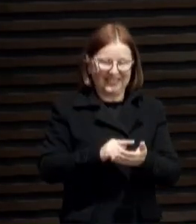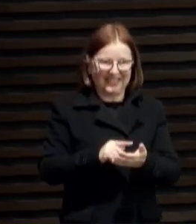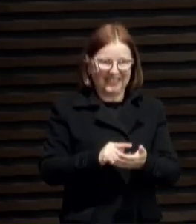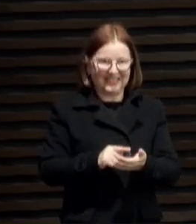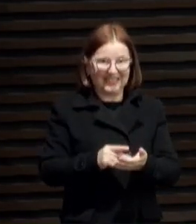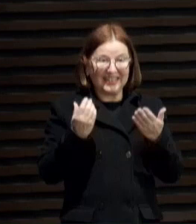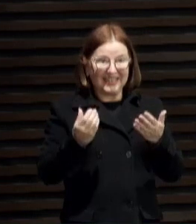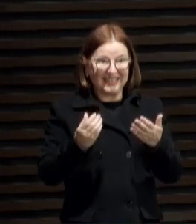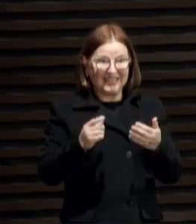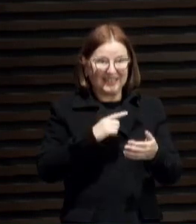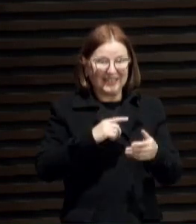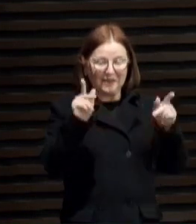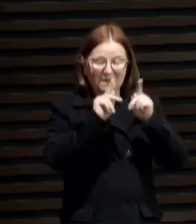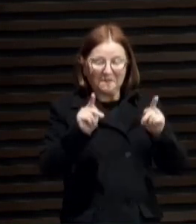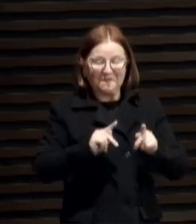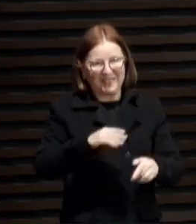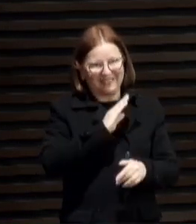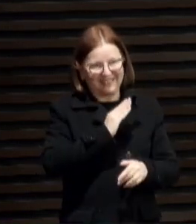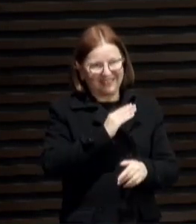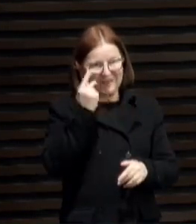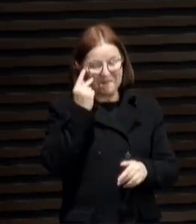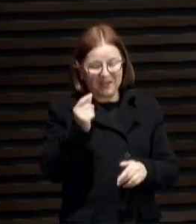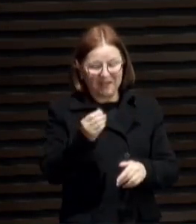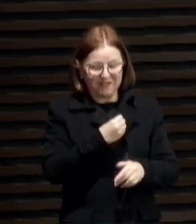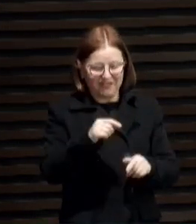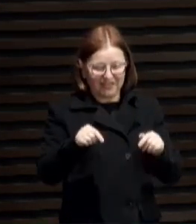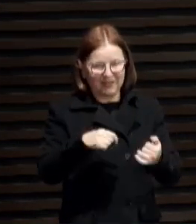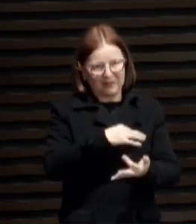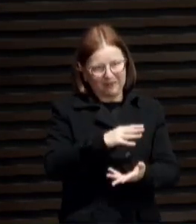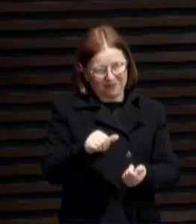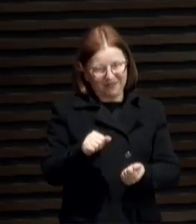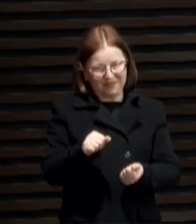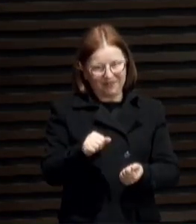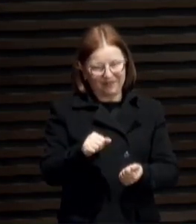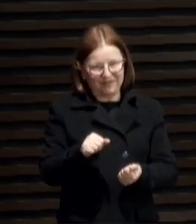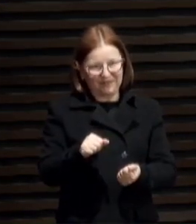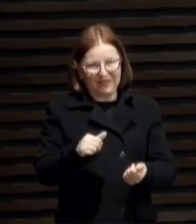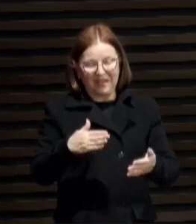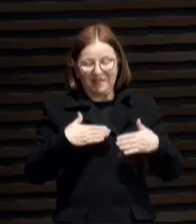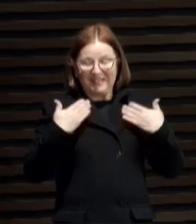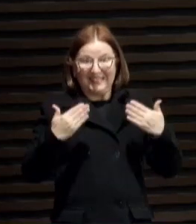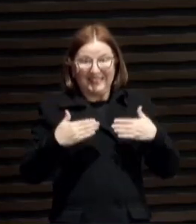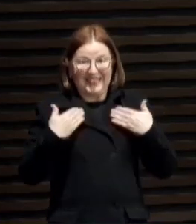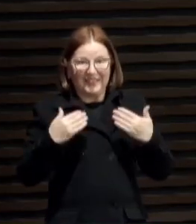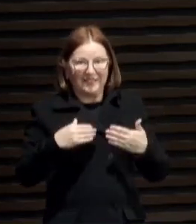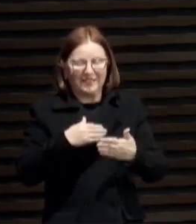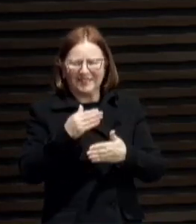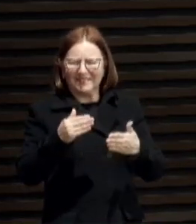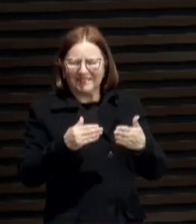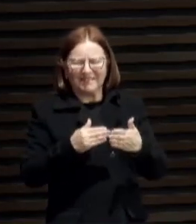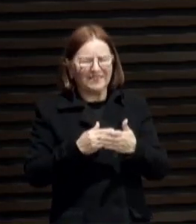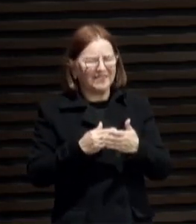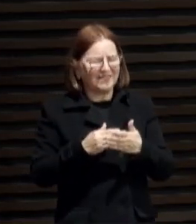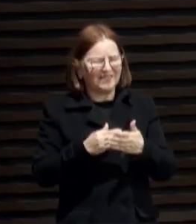ter paz no nosso coração para viver aqui neste mundo de forma que estejamos contentes em toda e